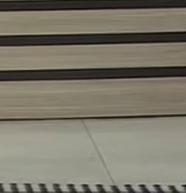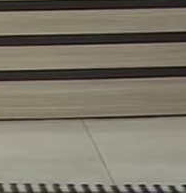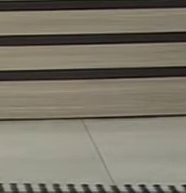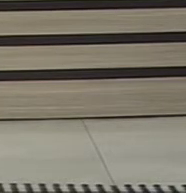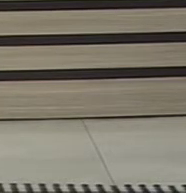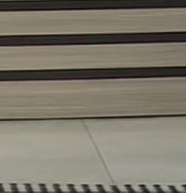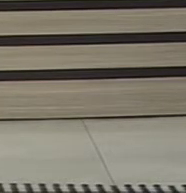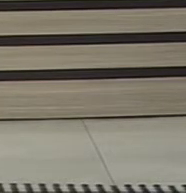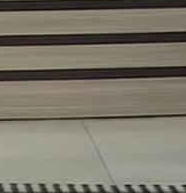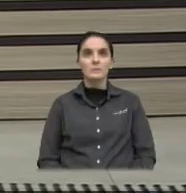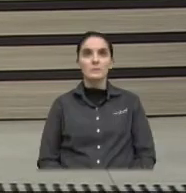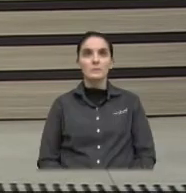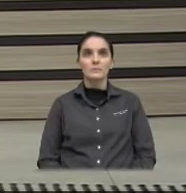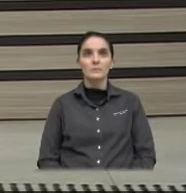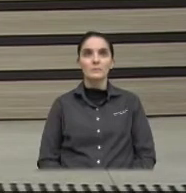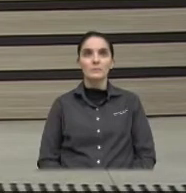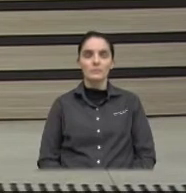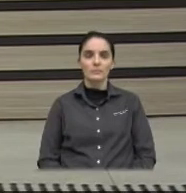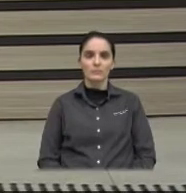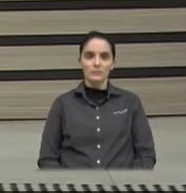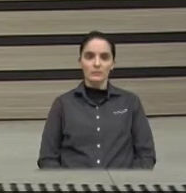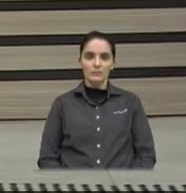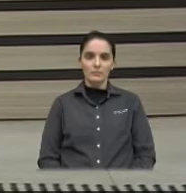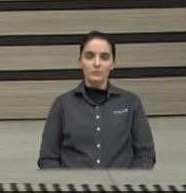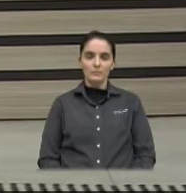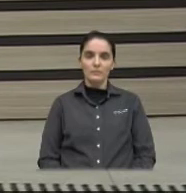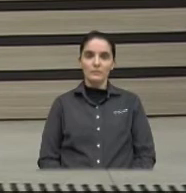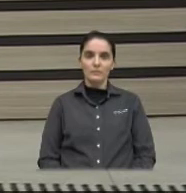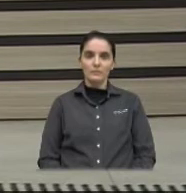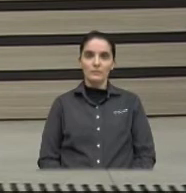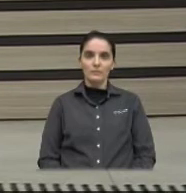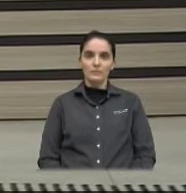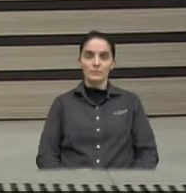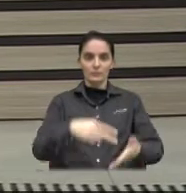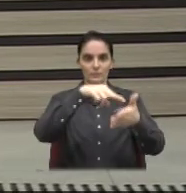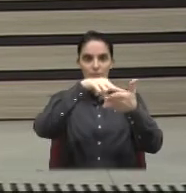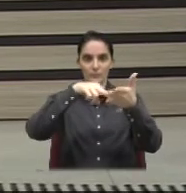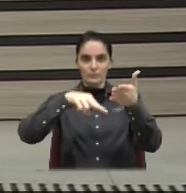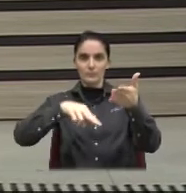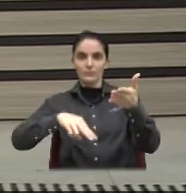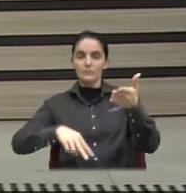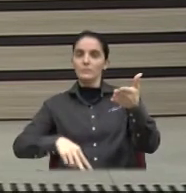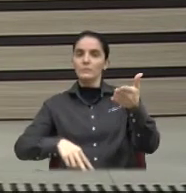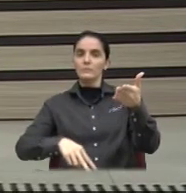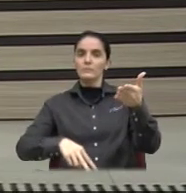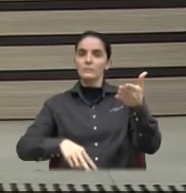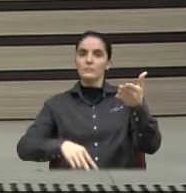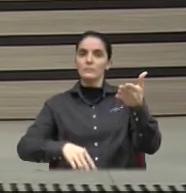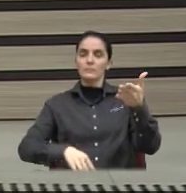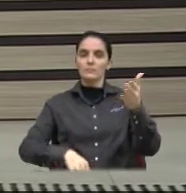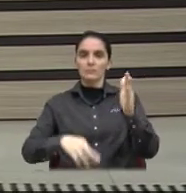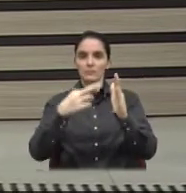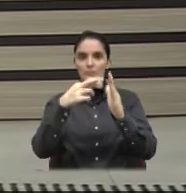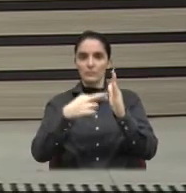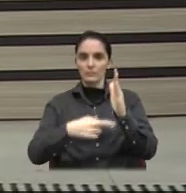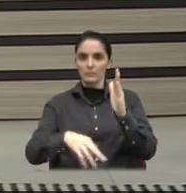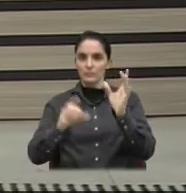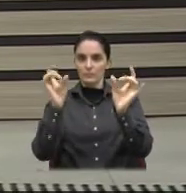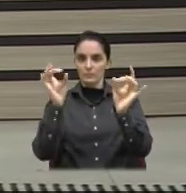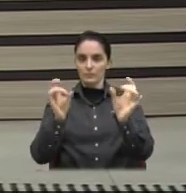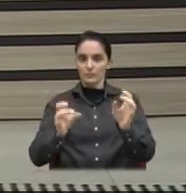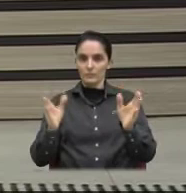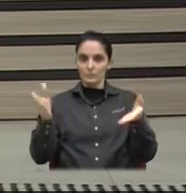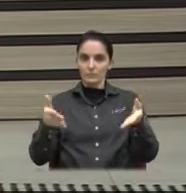relatora com a leitura do parecer especial o projeto está